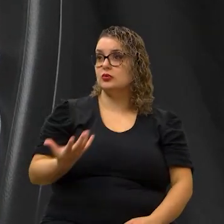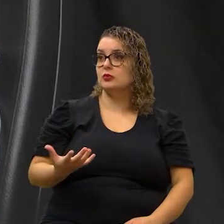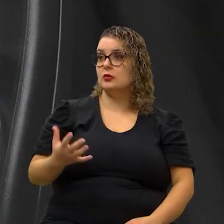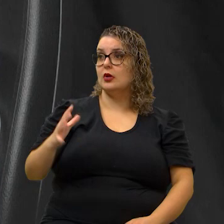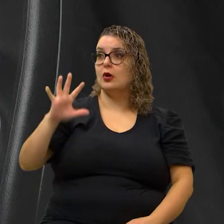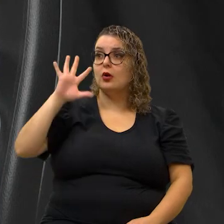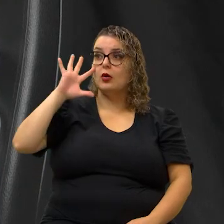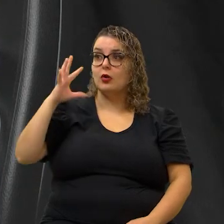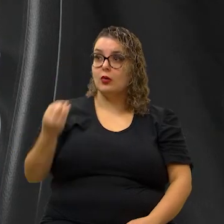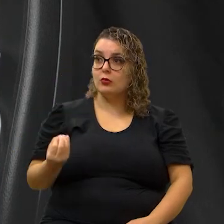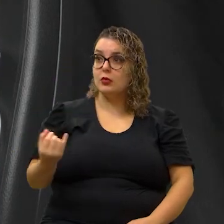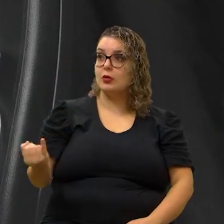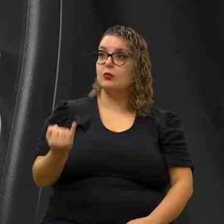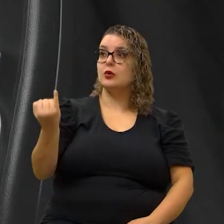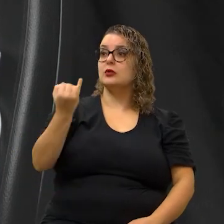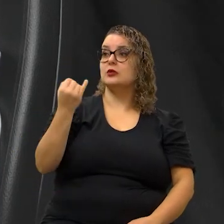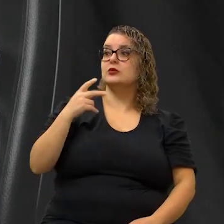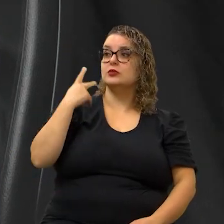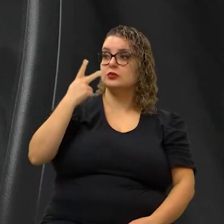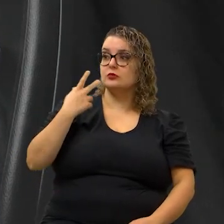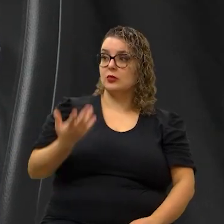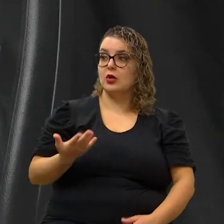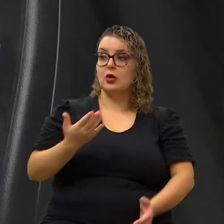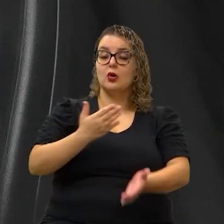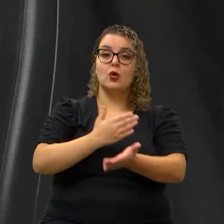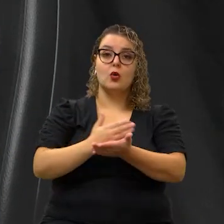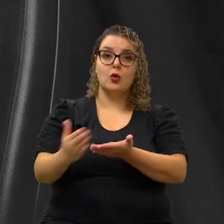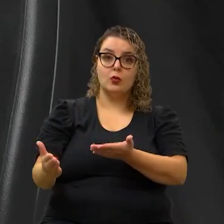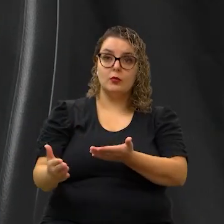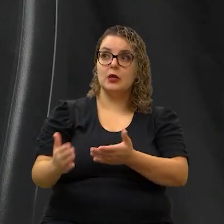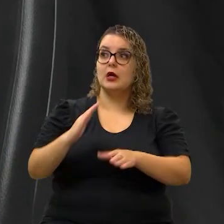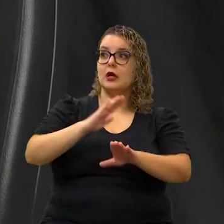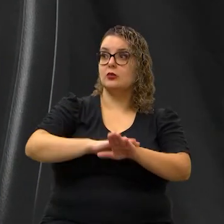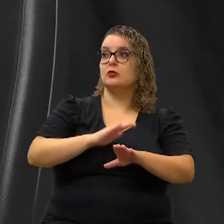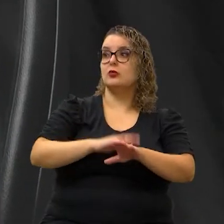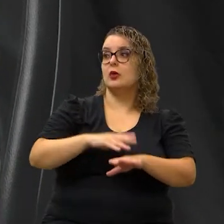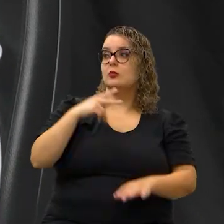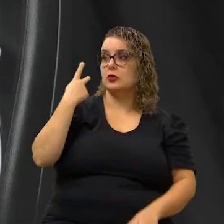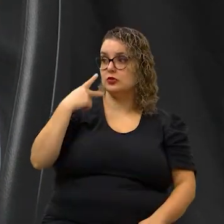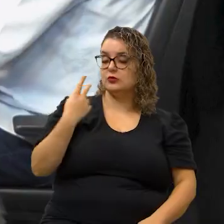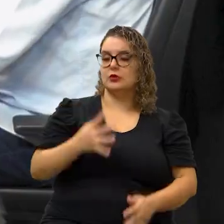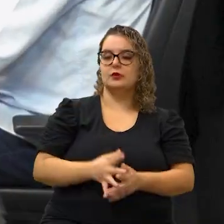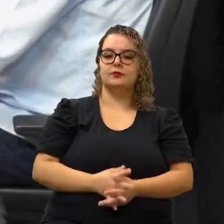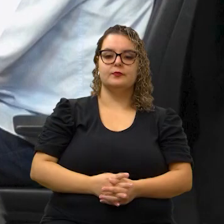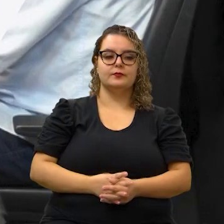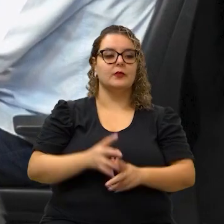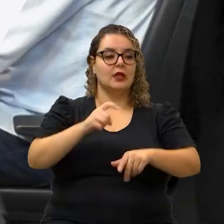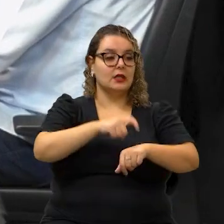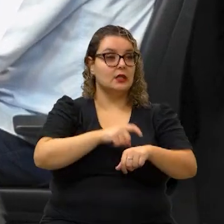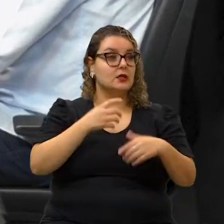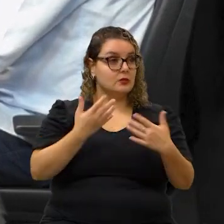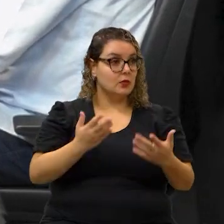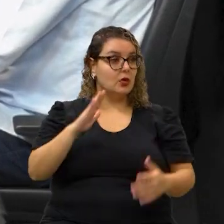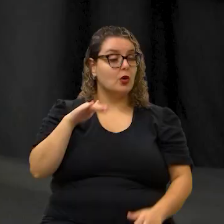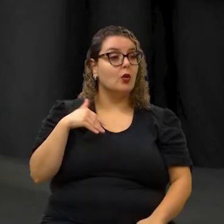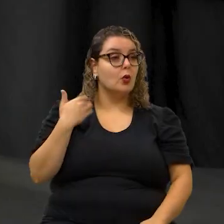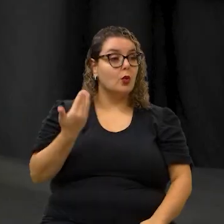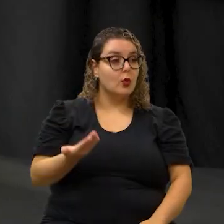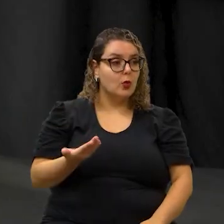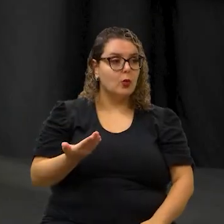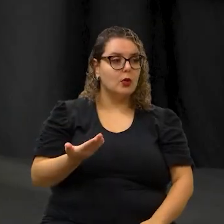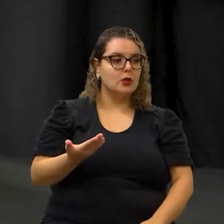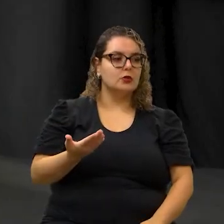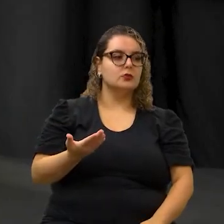forma, compreender a importância da política e começar a atuar politicamente. Tá, e nesse período,